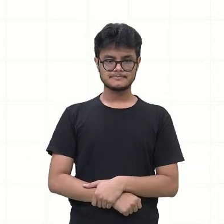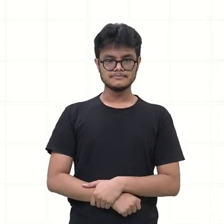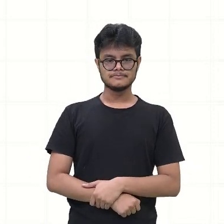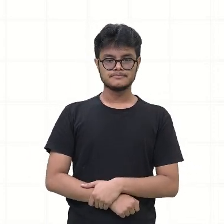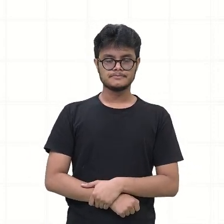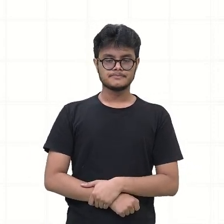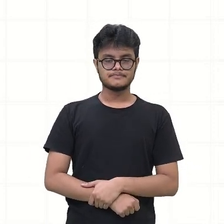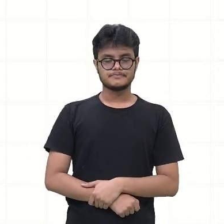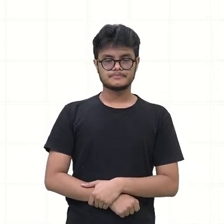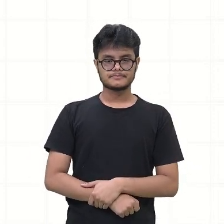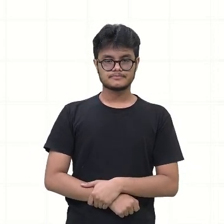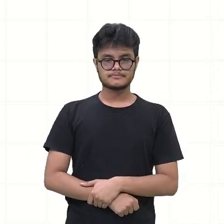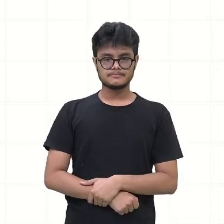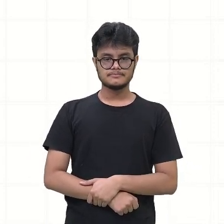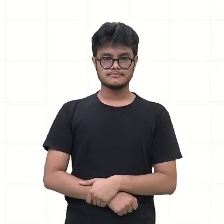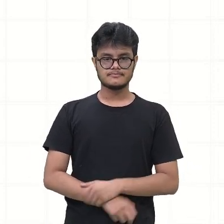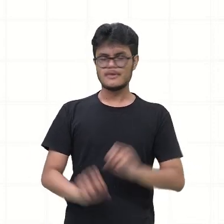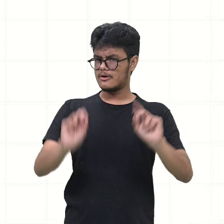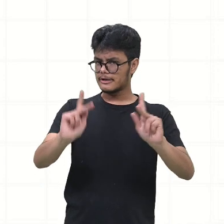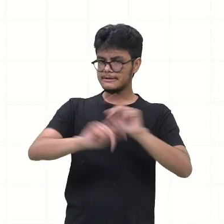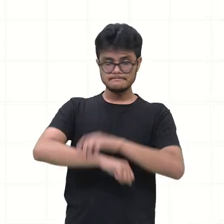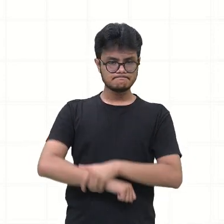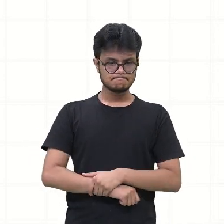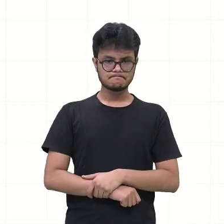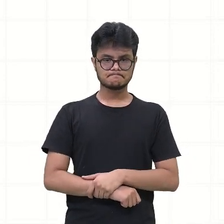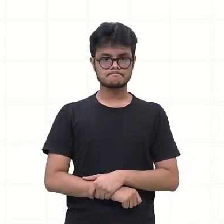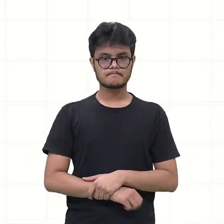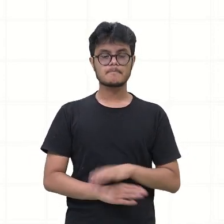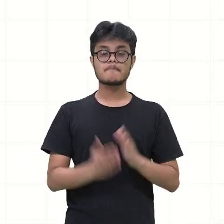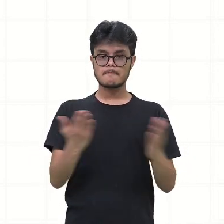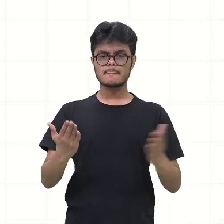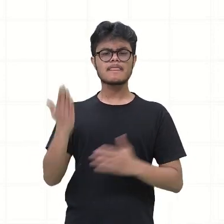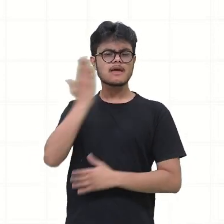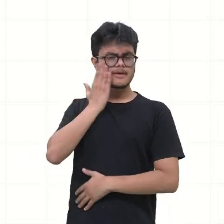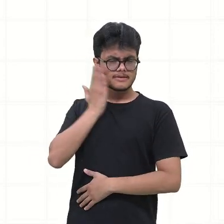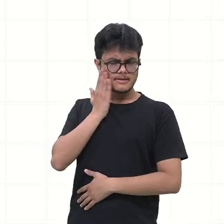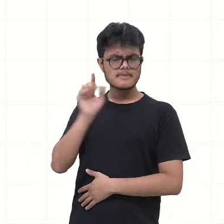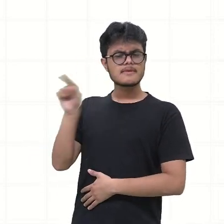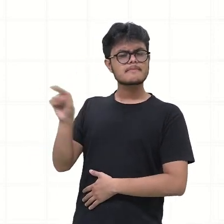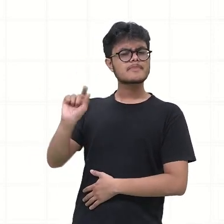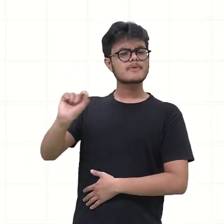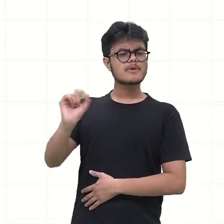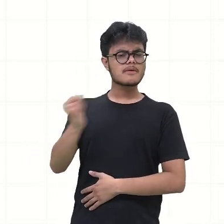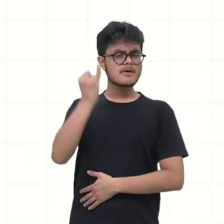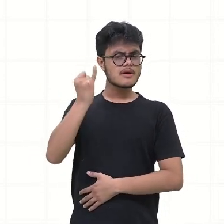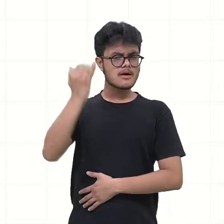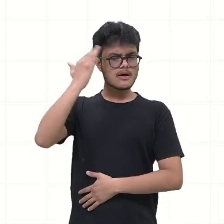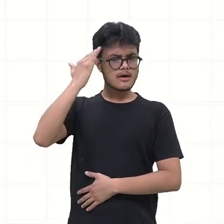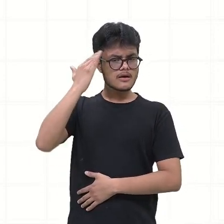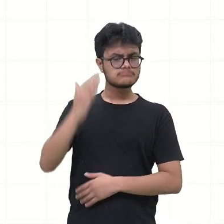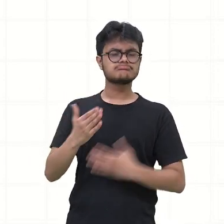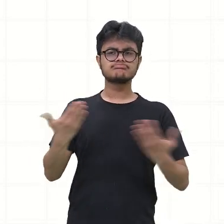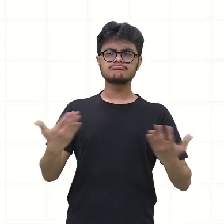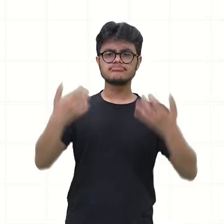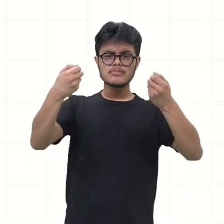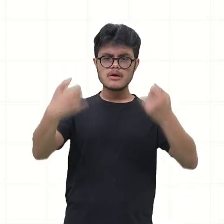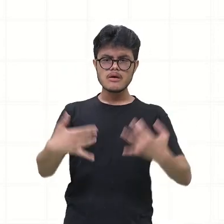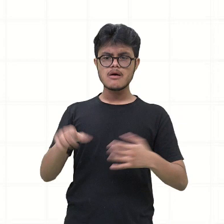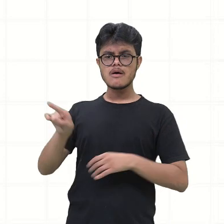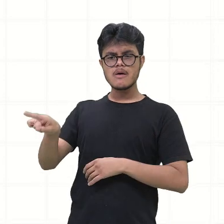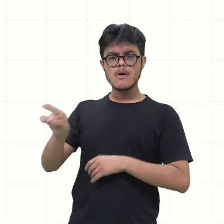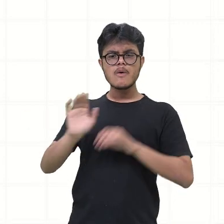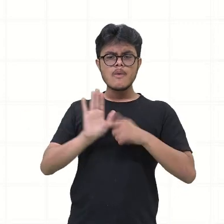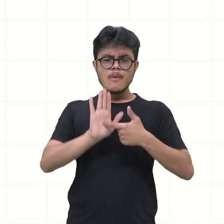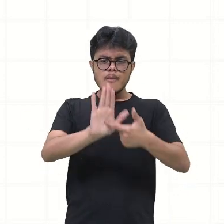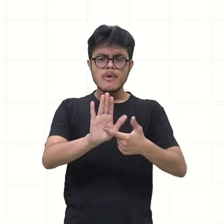mesma reta é menos 2. Aqui é uma coisa importante. Eu sempre estou trabalhando aqui, sempre estou